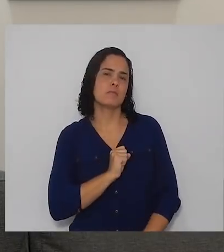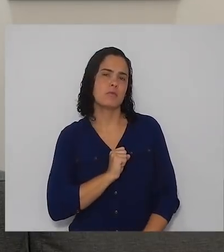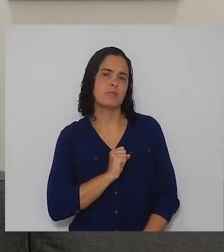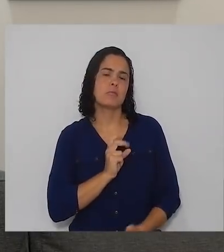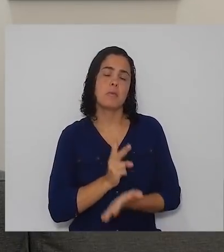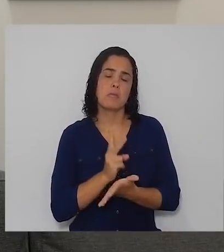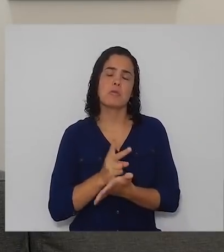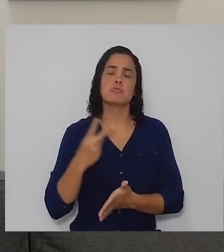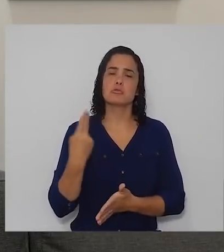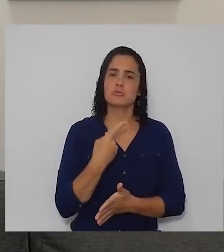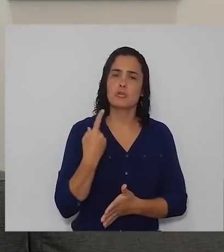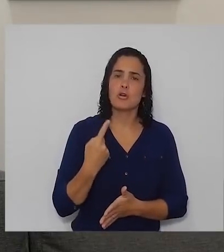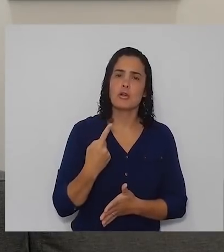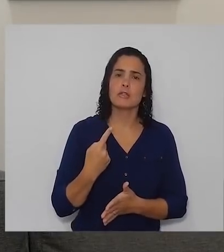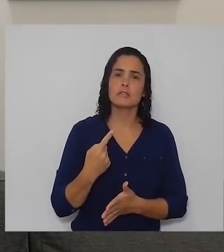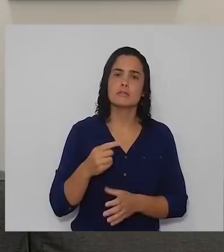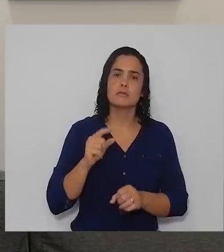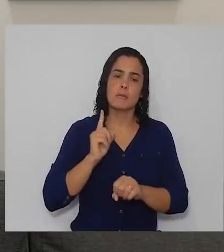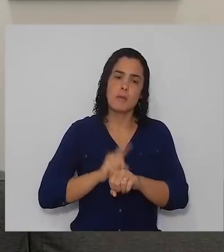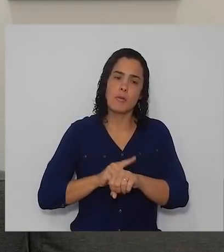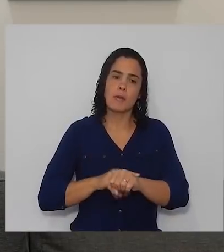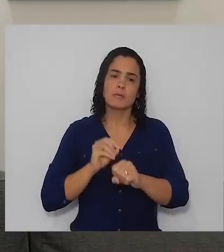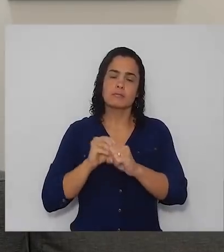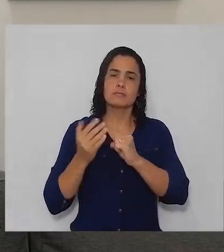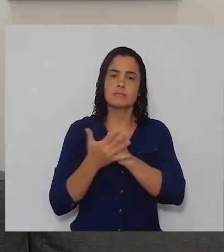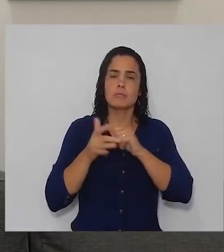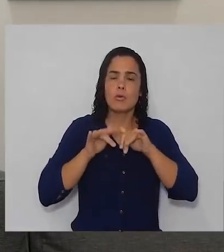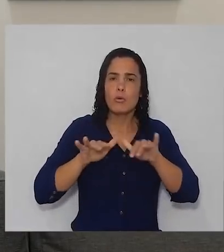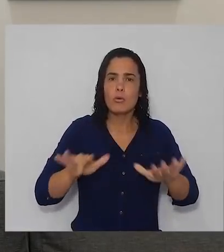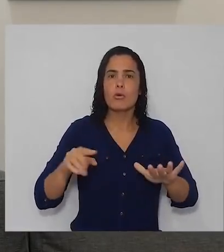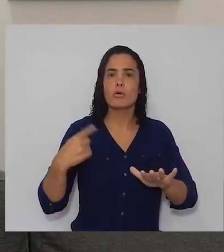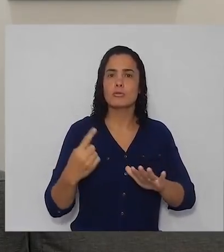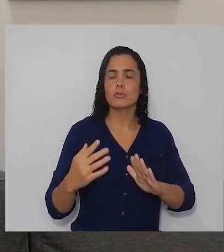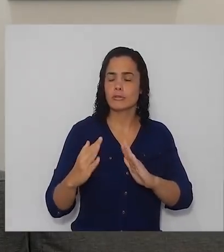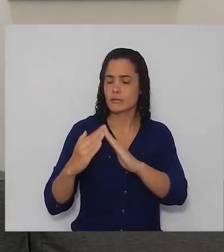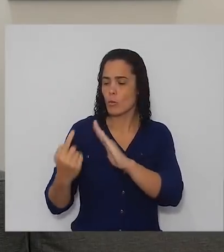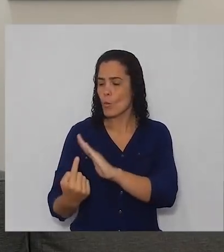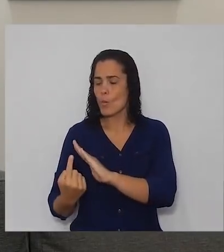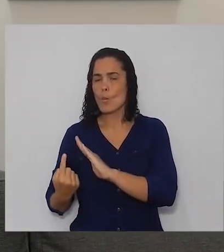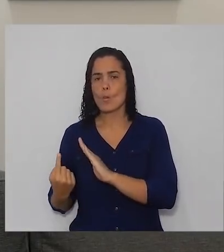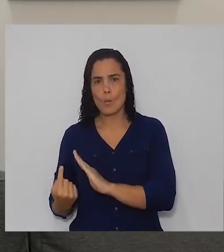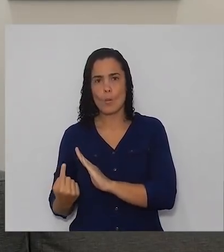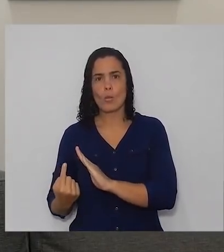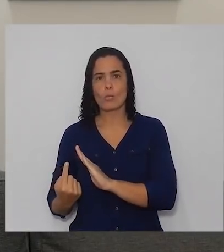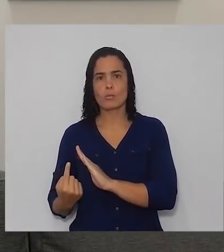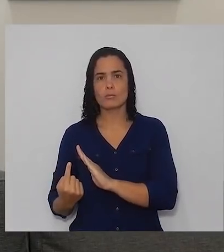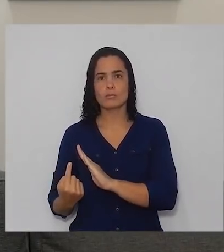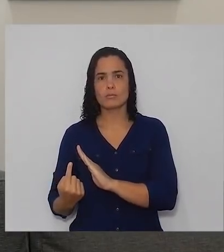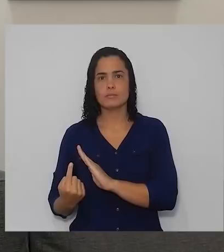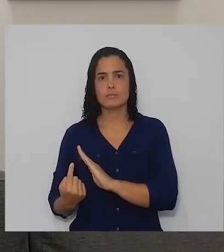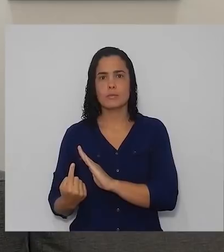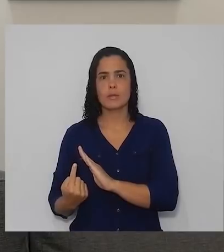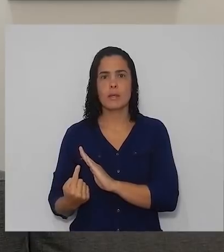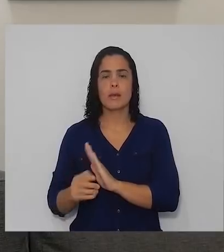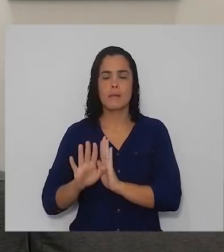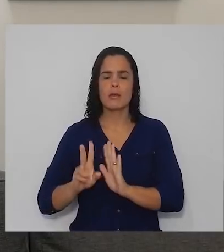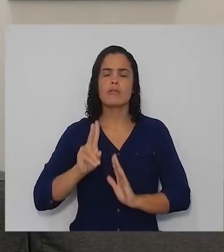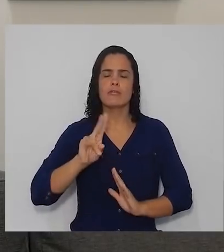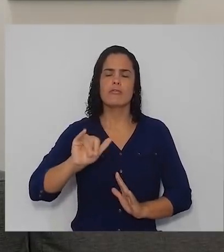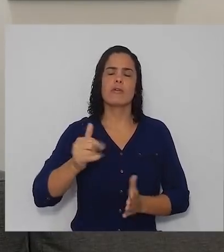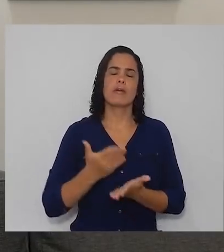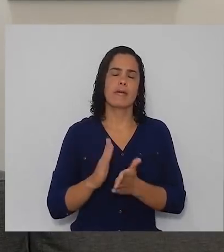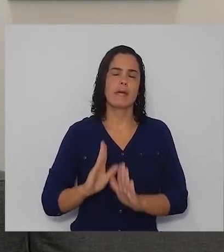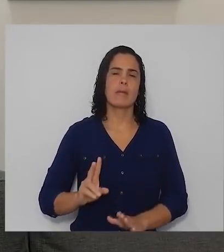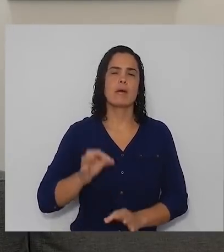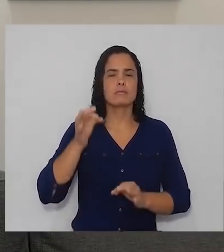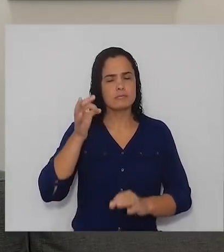de pandemia e vivendo esta fase de afastamento social. Vai passar, com certeza, o que todos nós temos